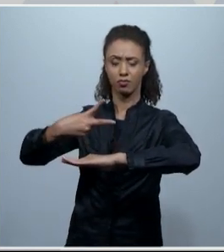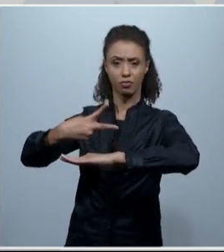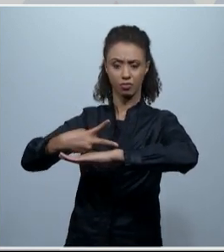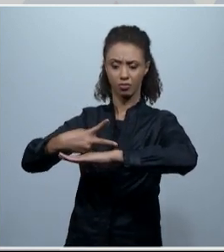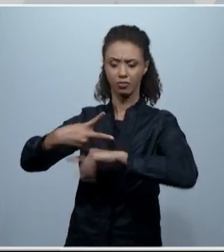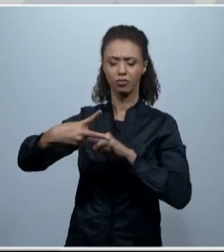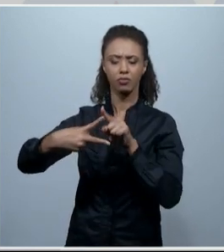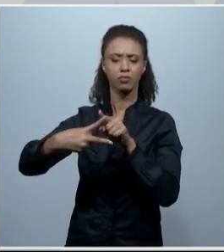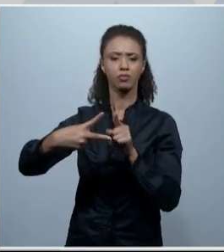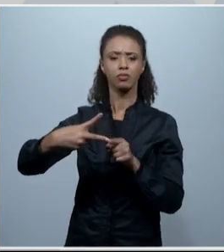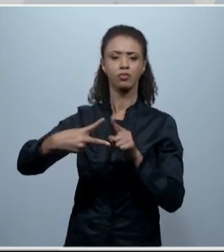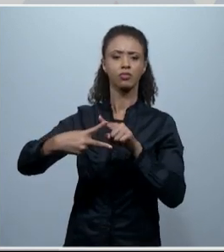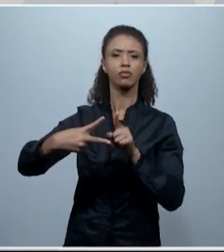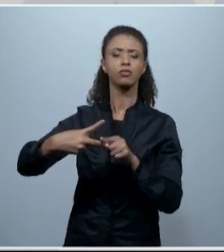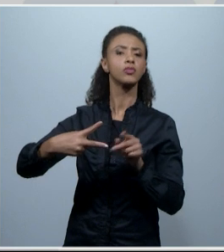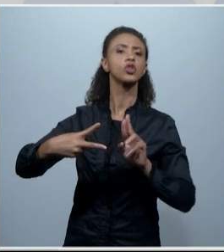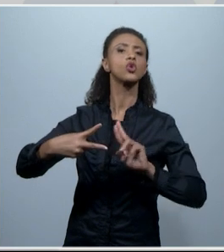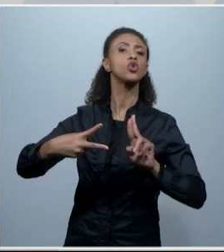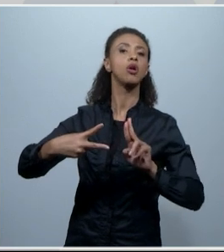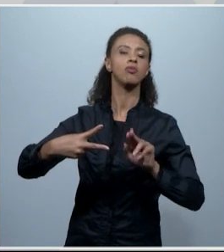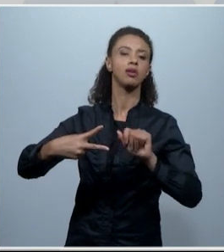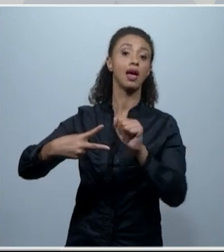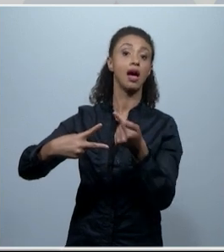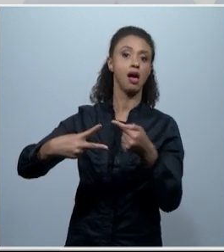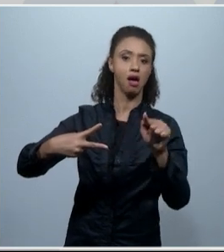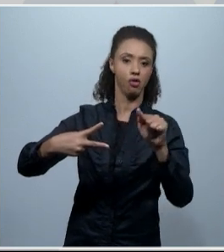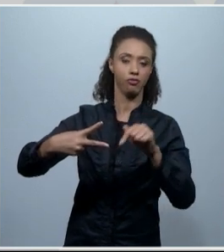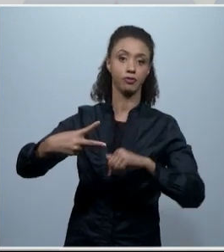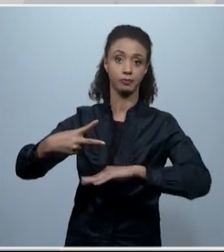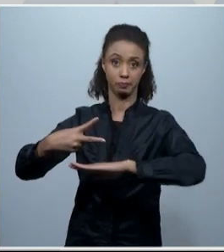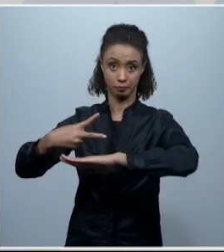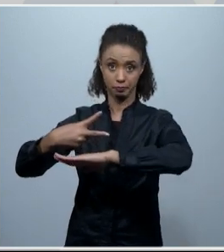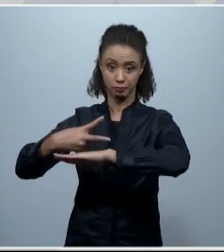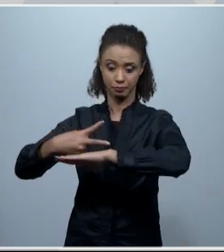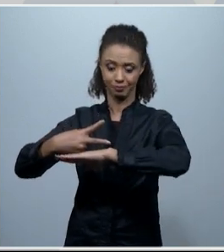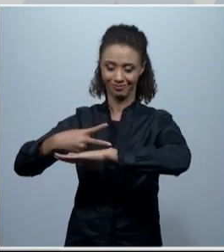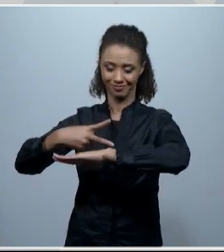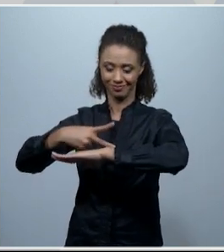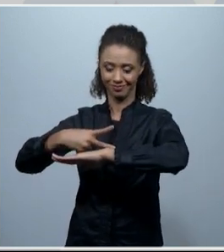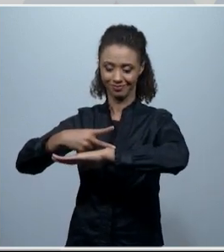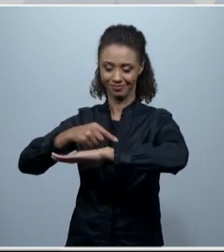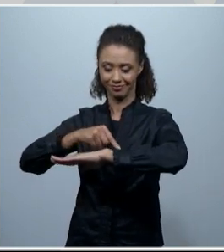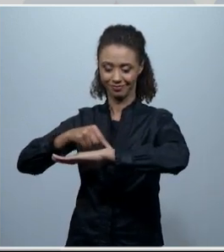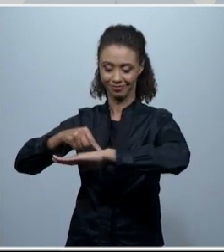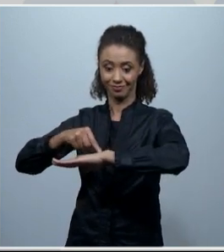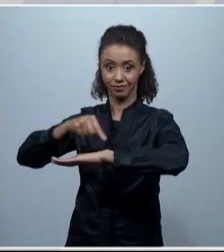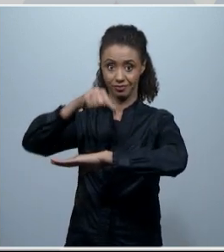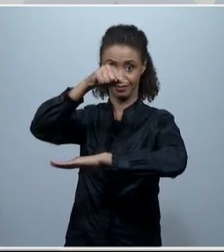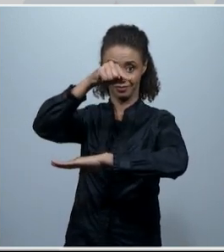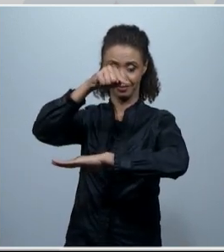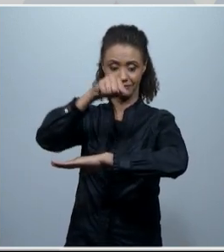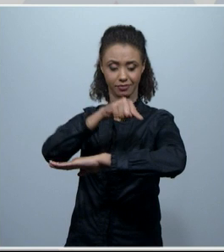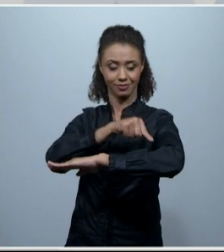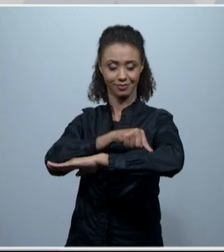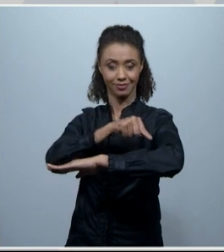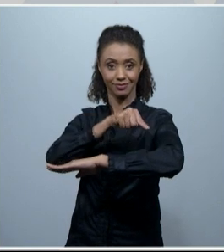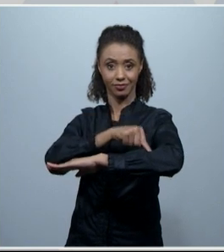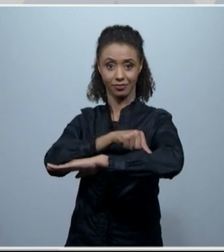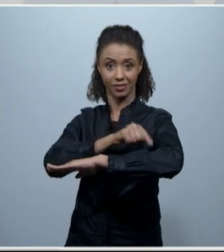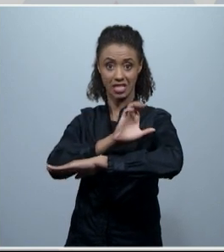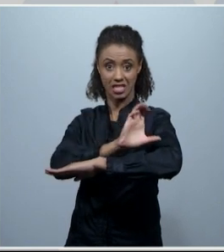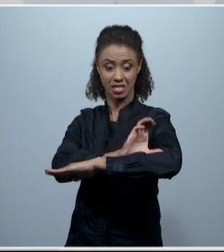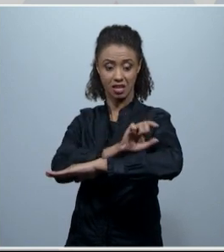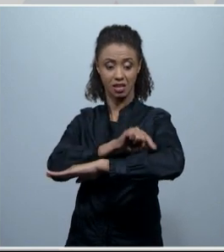os internos esse ângulo beta que o ângulo vértices e do triângulo ele é igual deixa eu